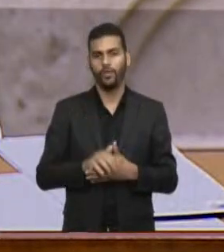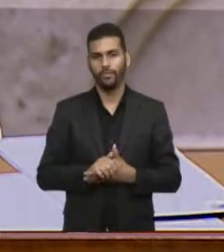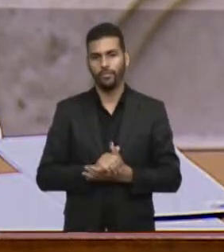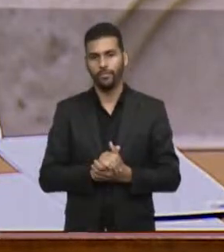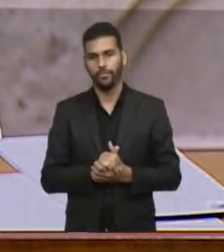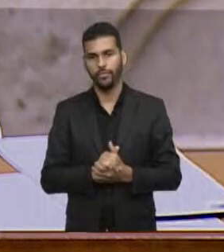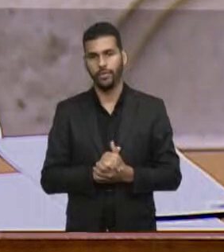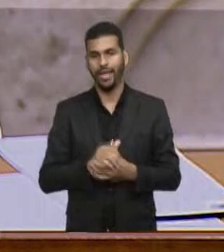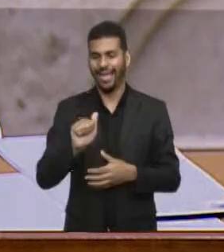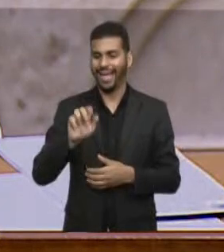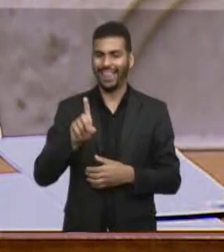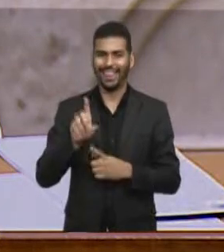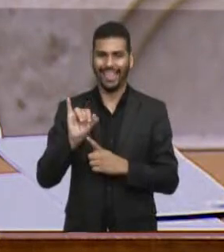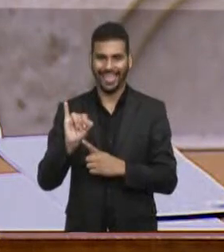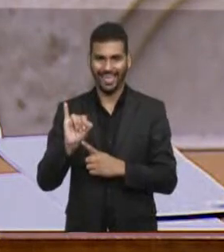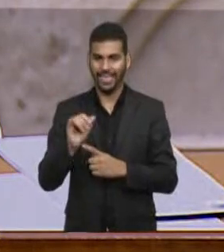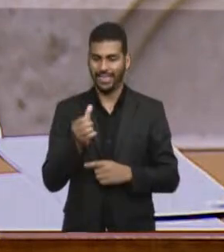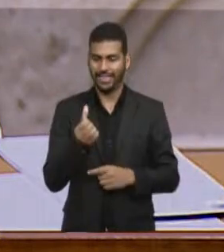inconstitucionalidade